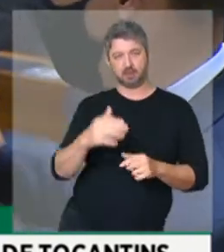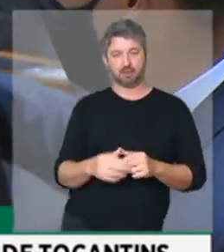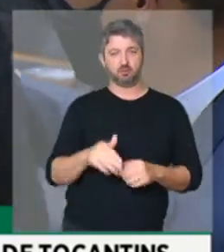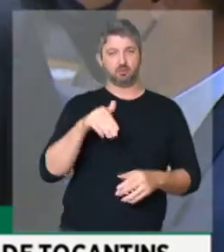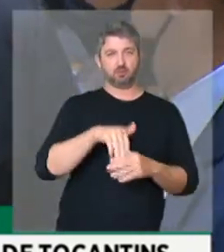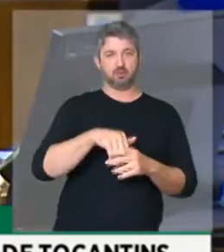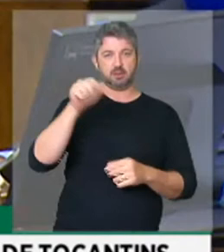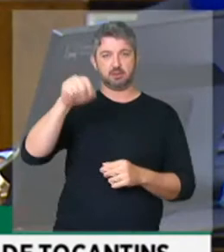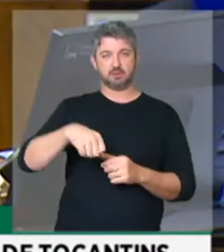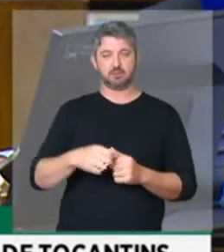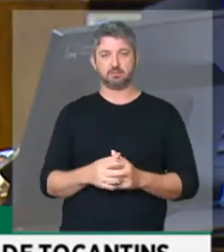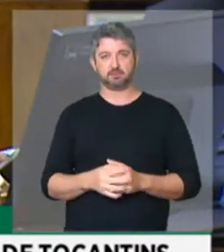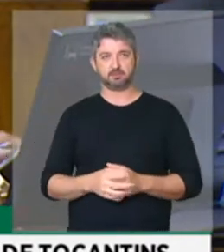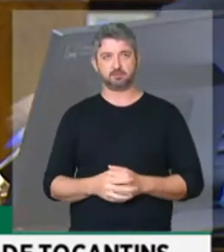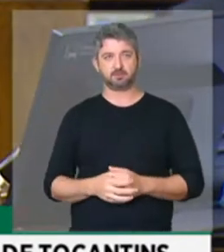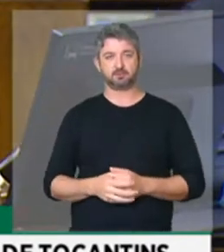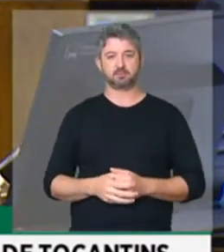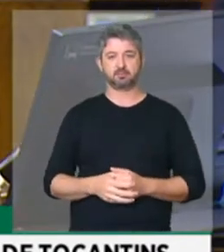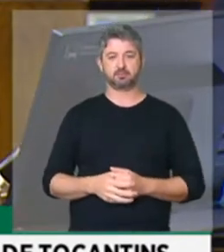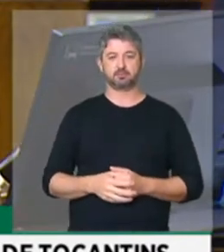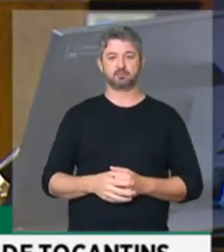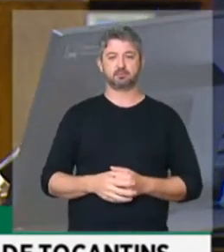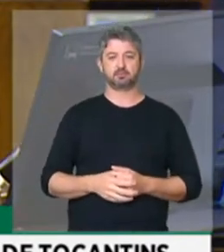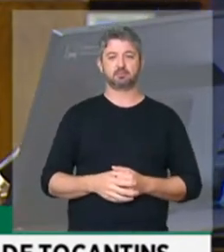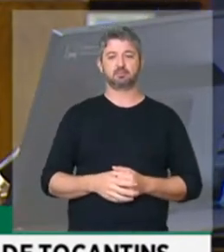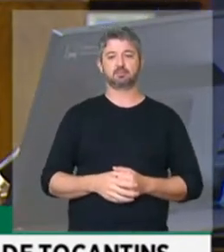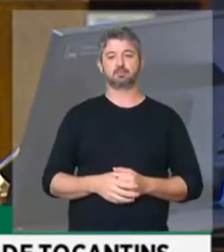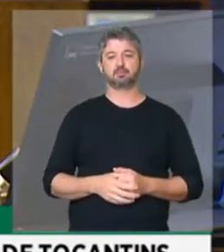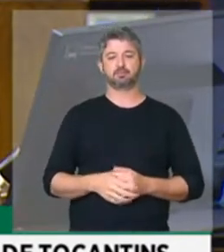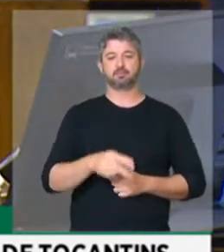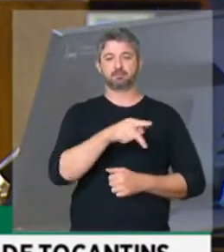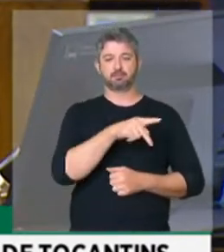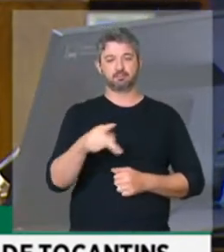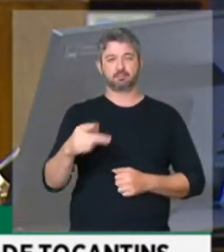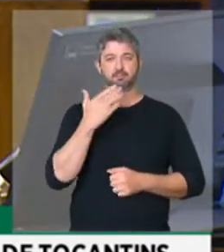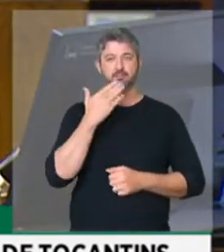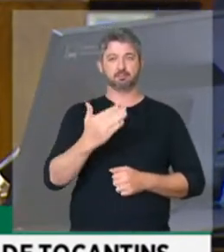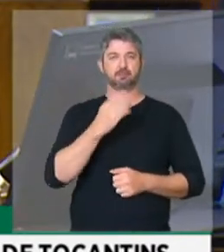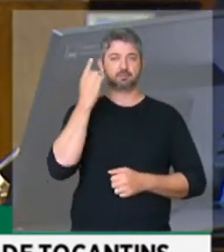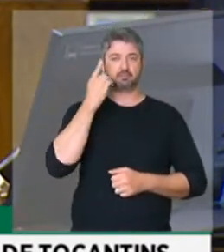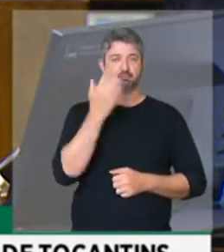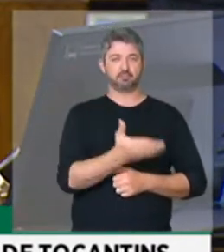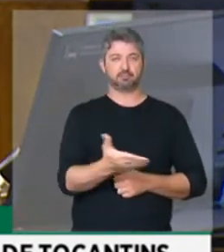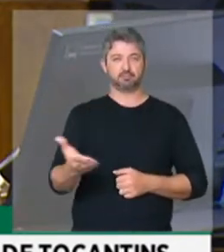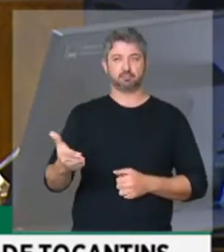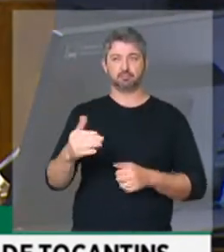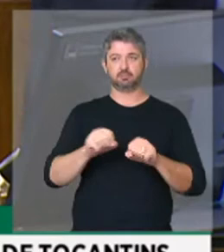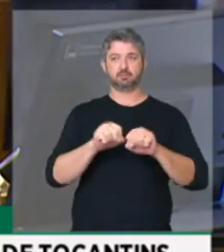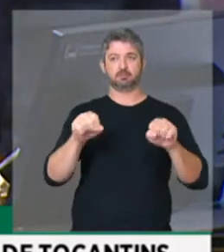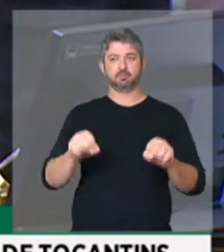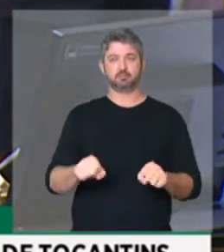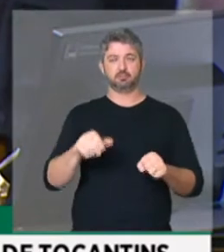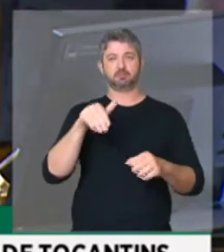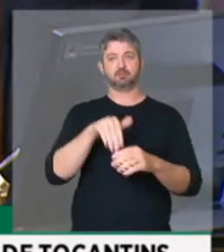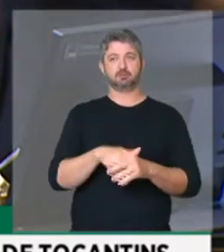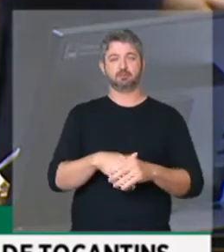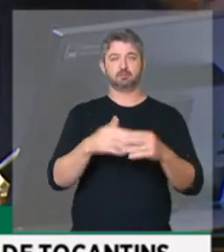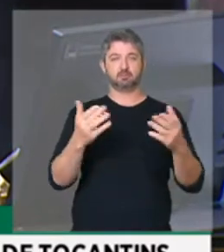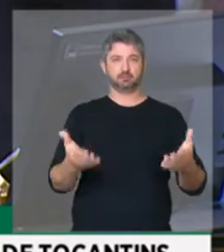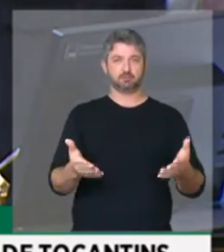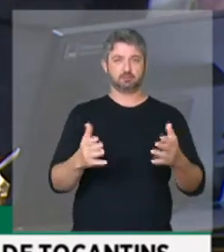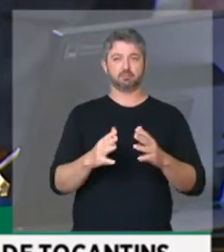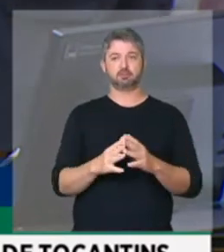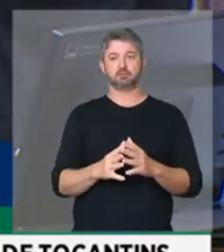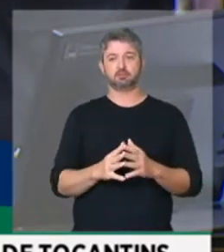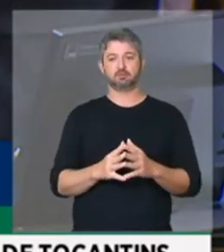sim. A presidência solicita aos senhores deputados e senhoras deputadas que registrem seus votos no